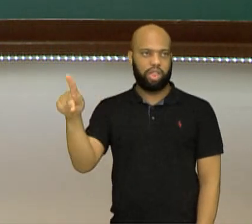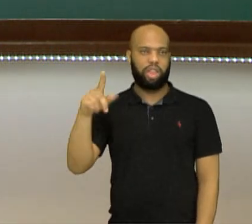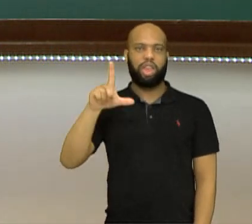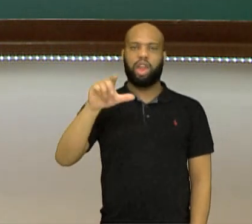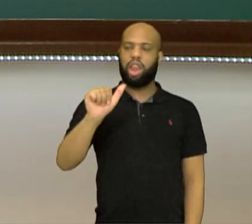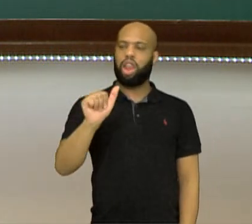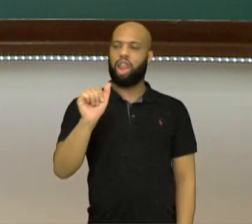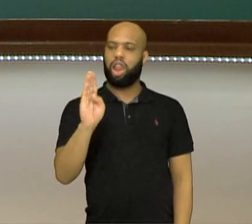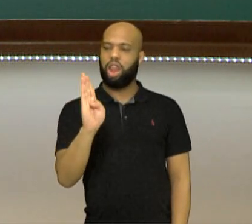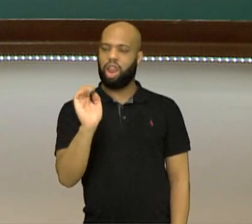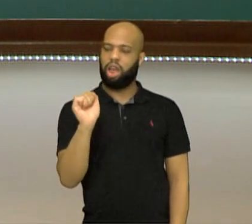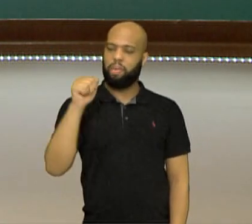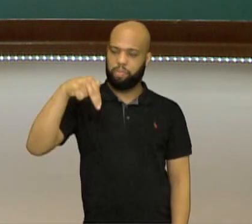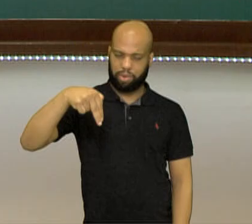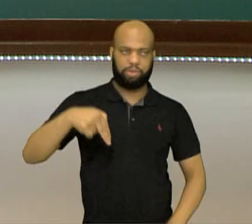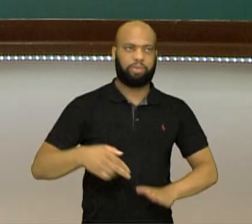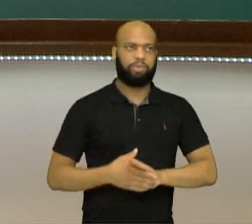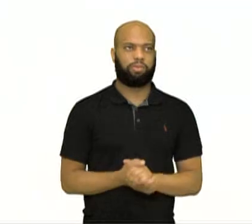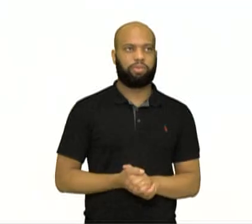moderna.